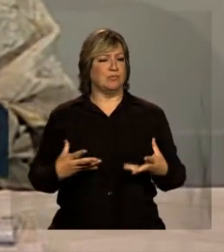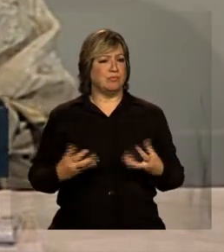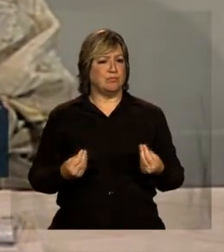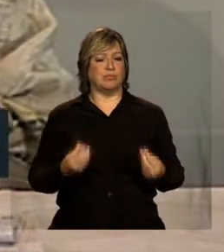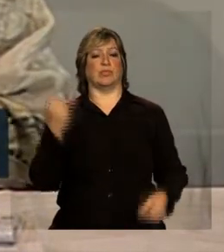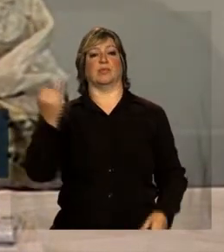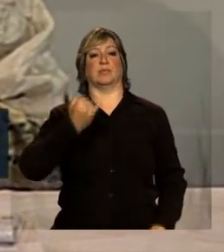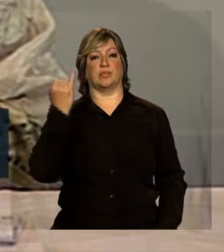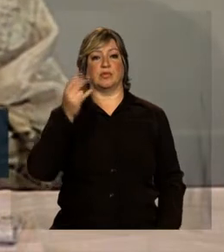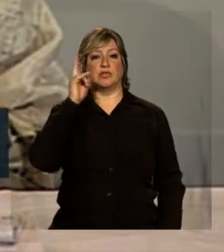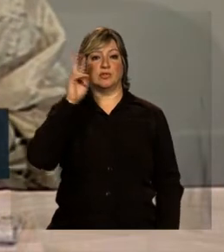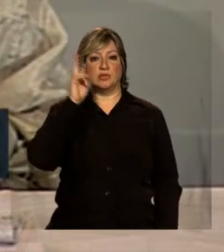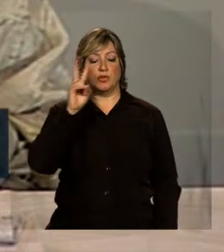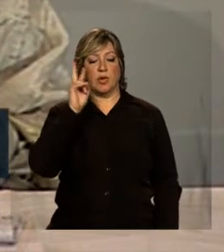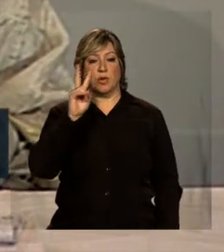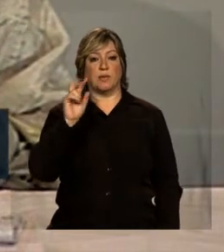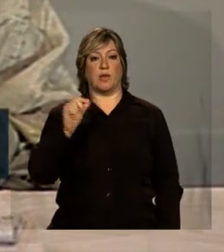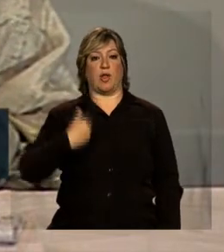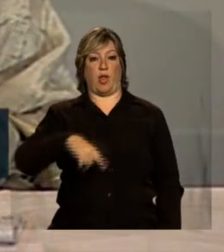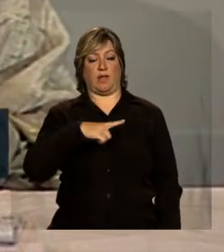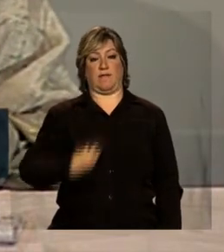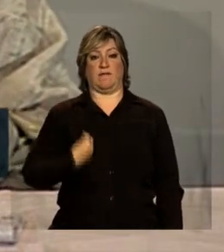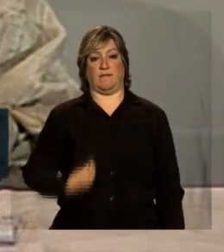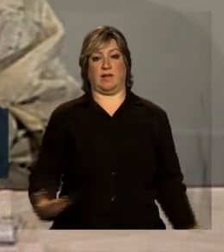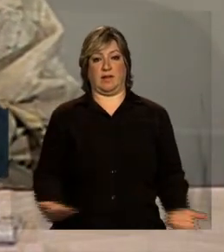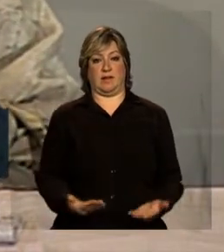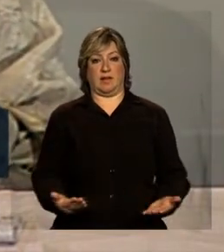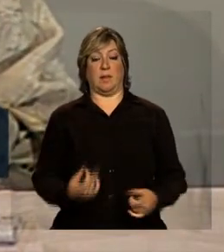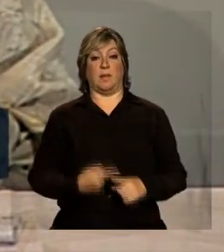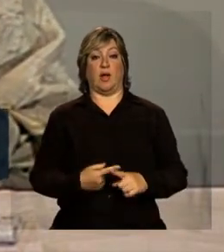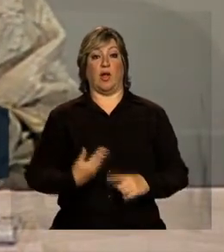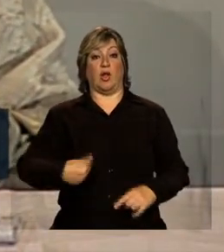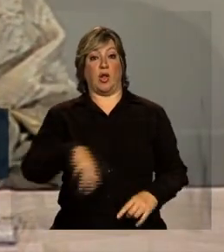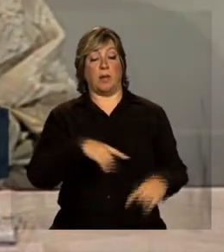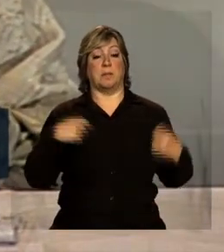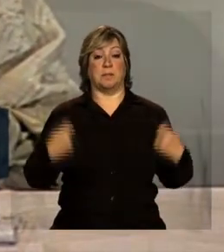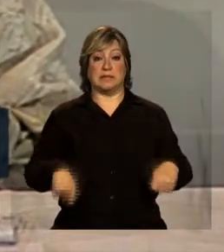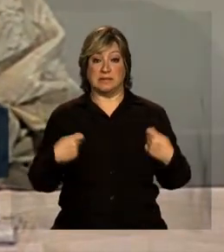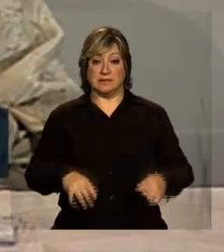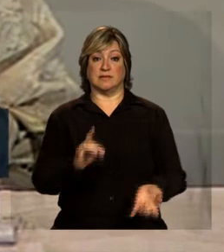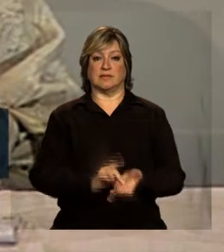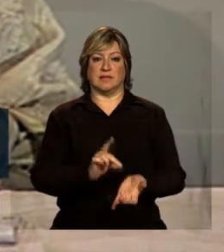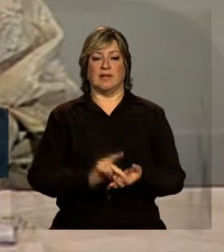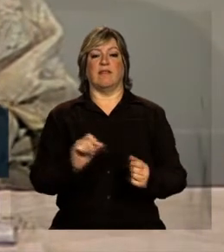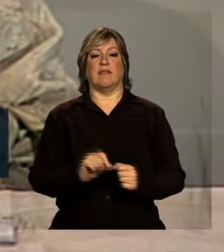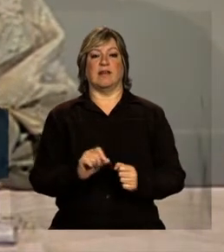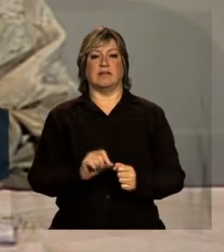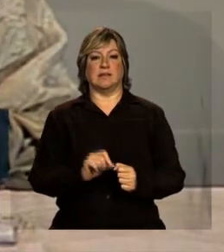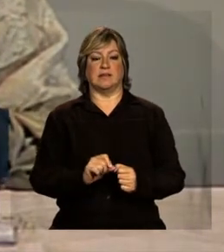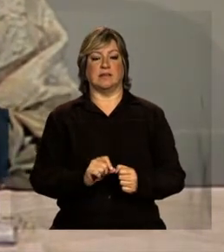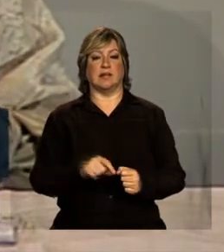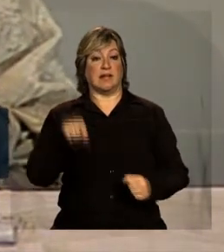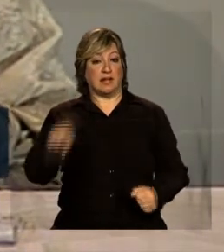apropriado do ponto de vista da conjuntura que nós vivemos aqui, porque nós precisamos efetivamente fazer